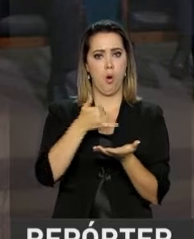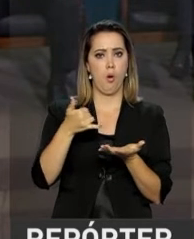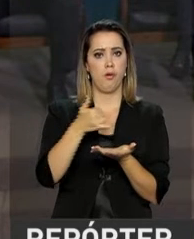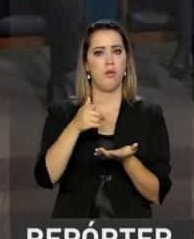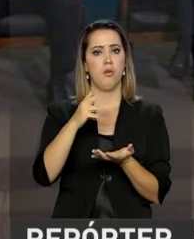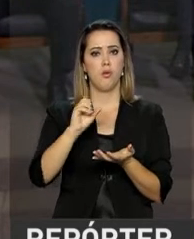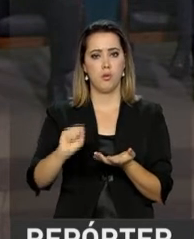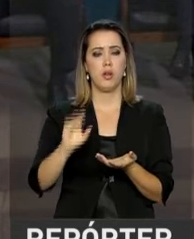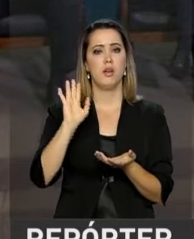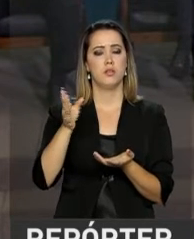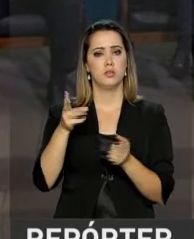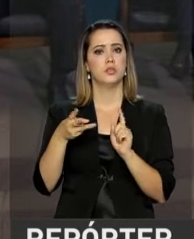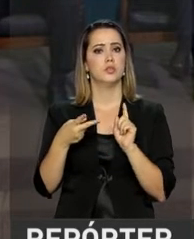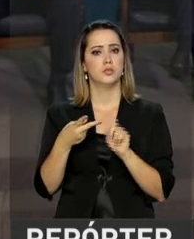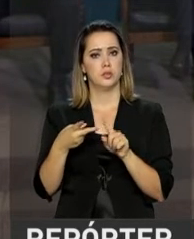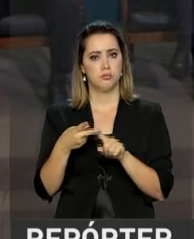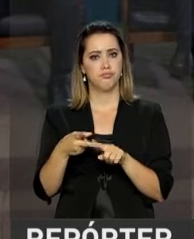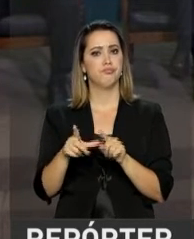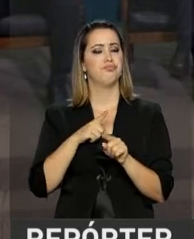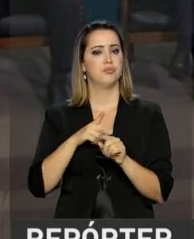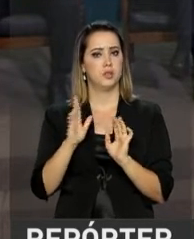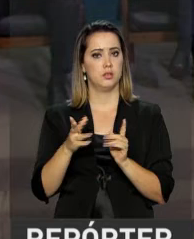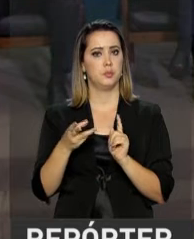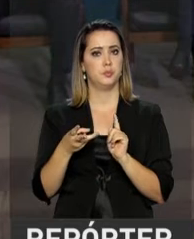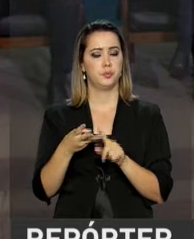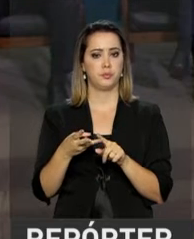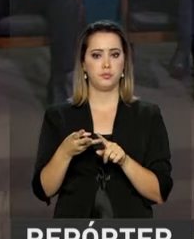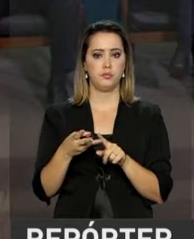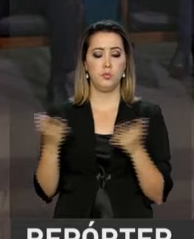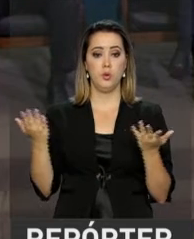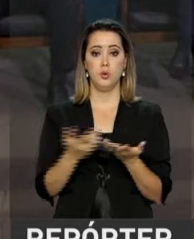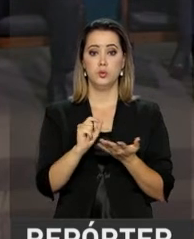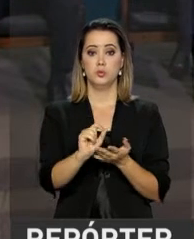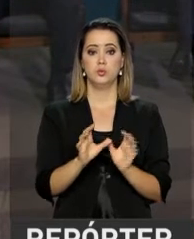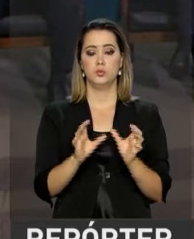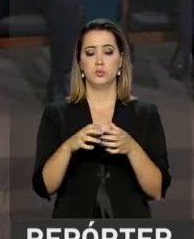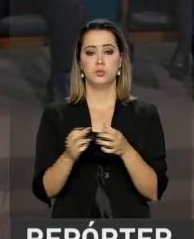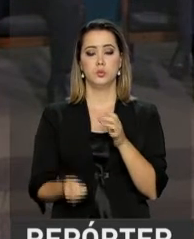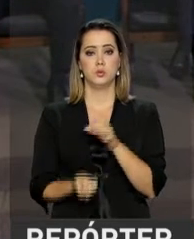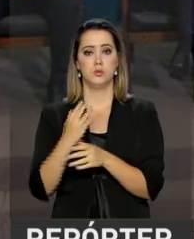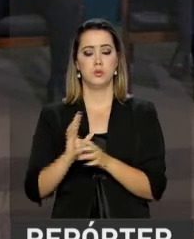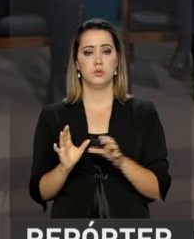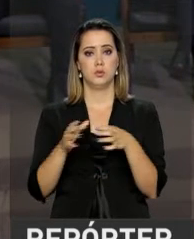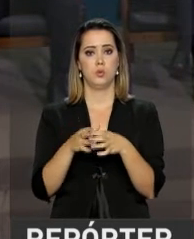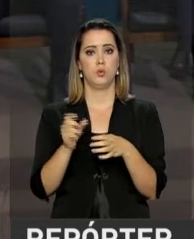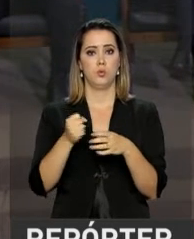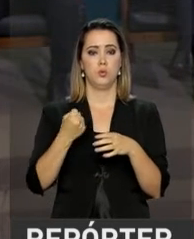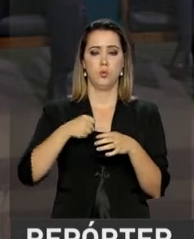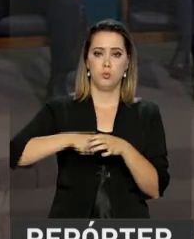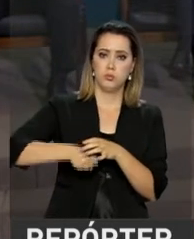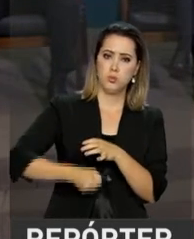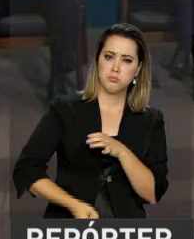biocombustíveis já tem a agência nacional do petróleo e hoje com a criação da agência nacional de